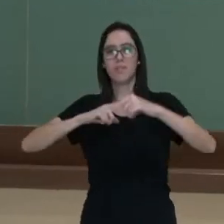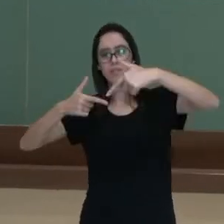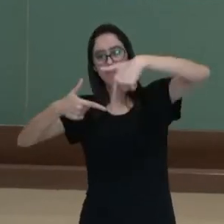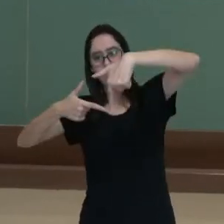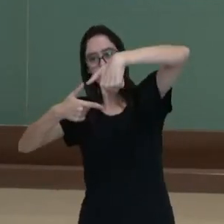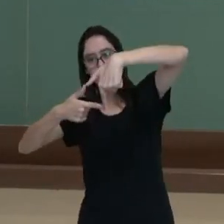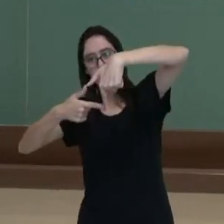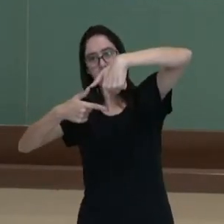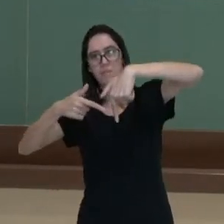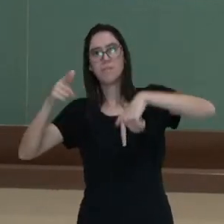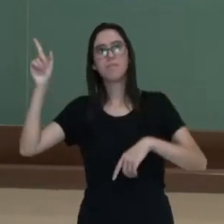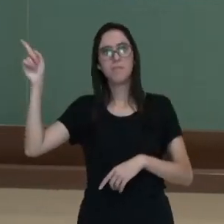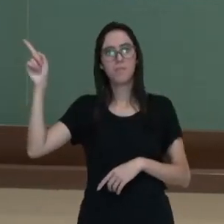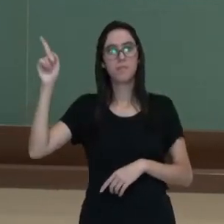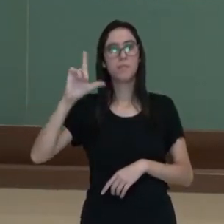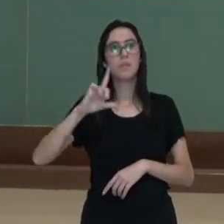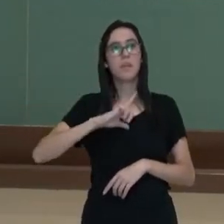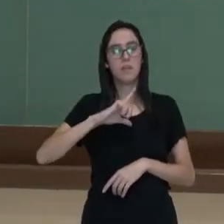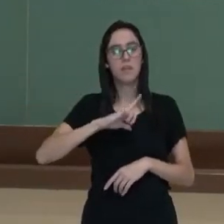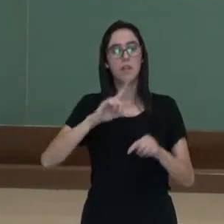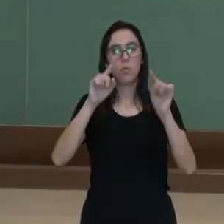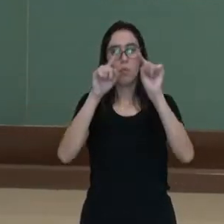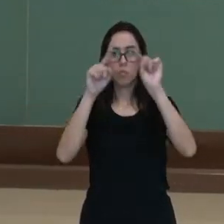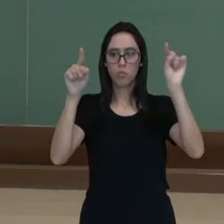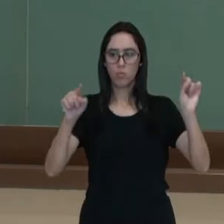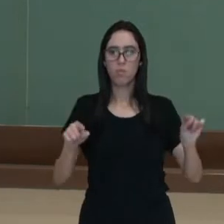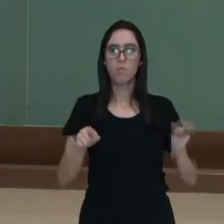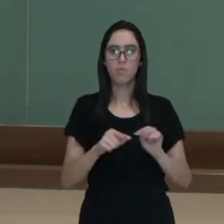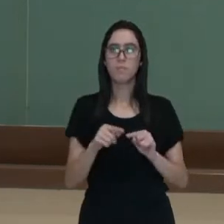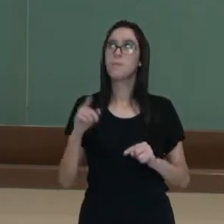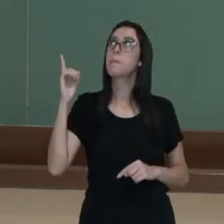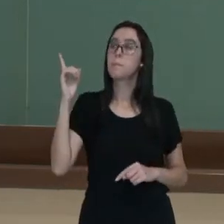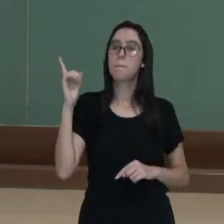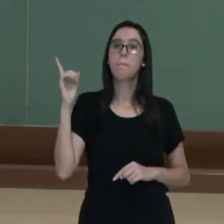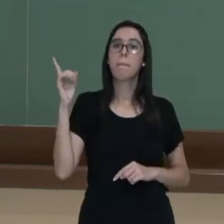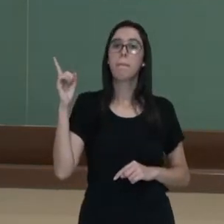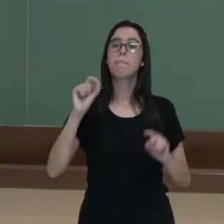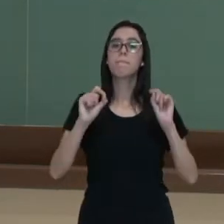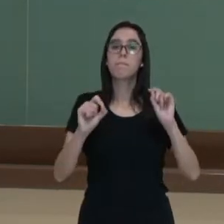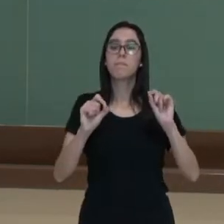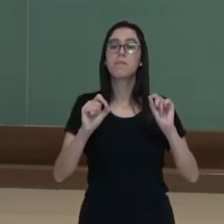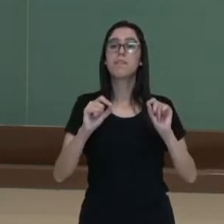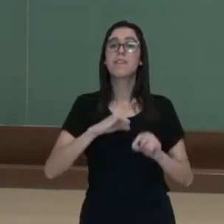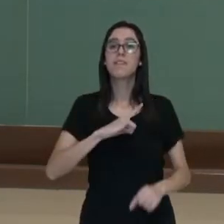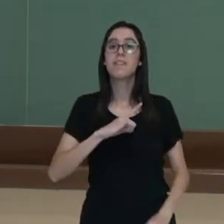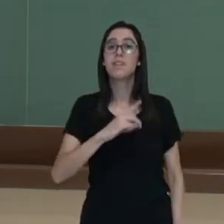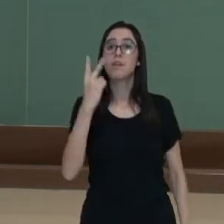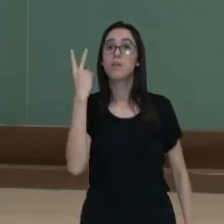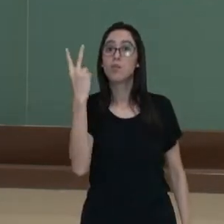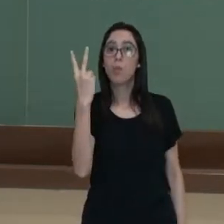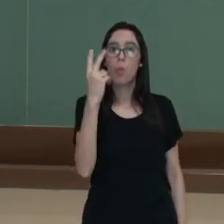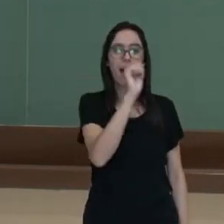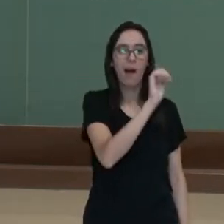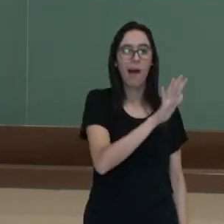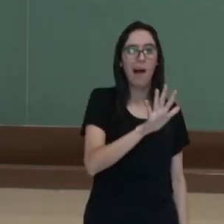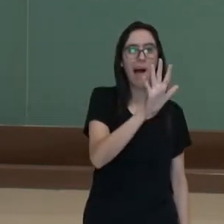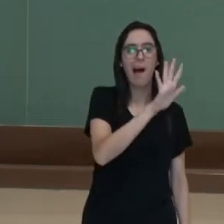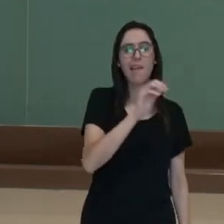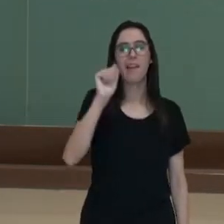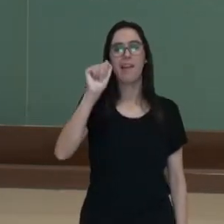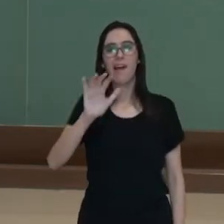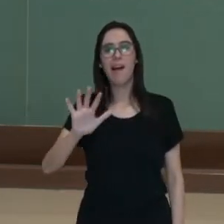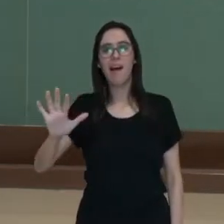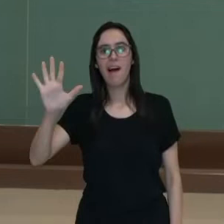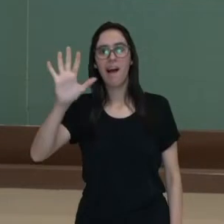esse. Então foi construído um quadrado ali. E ele diz que possui 2 unidades de área. A área é o